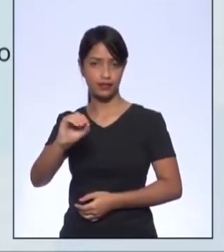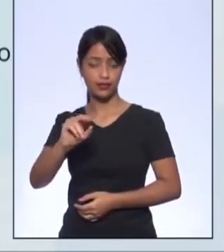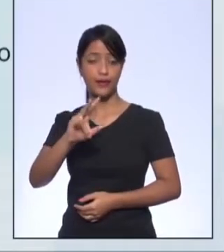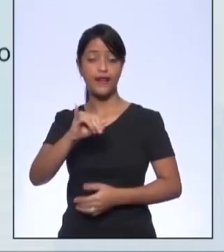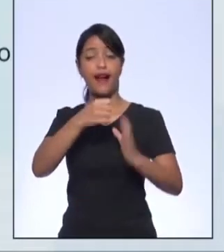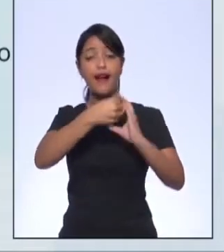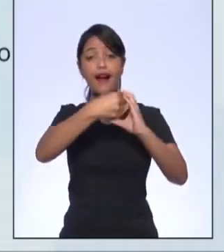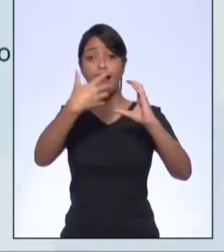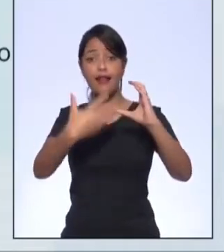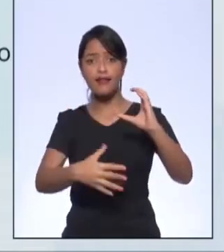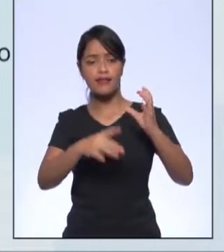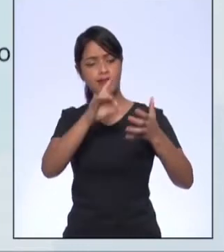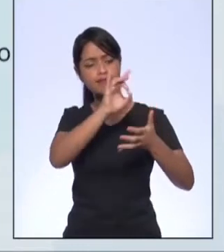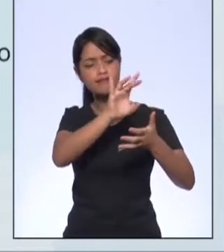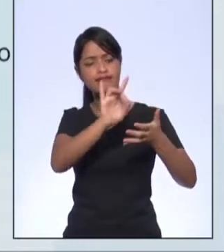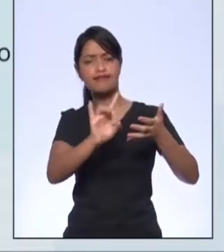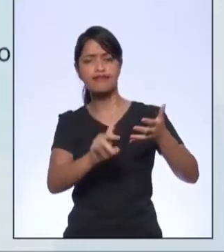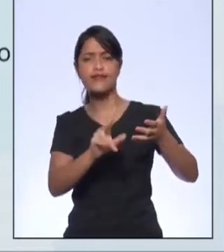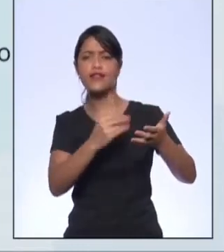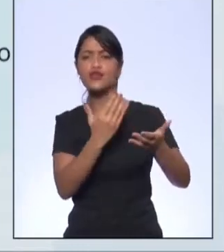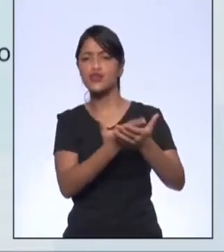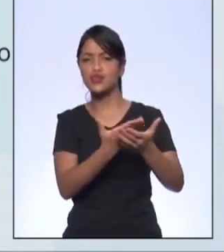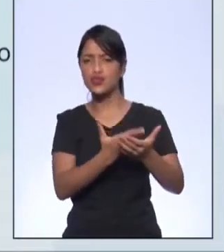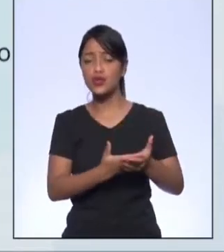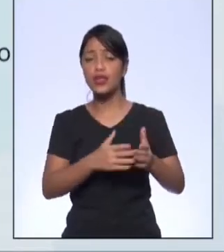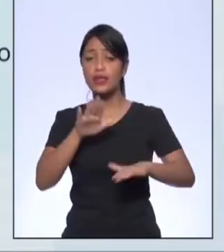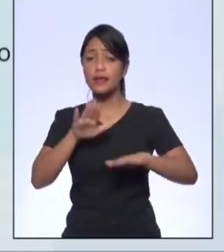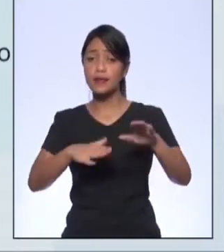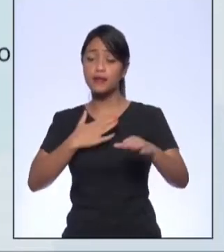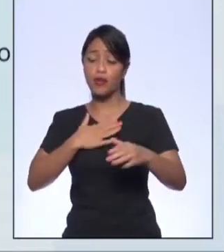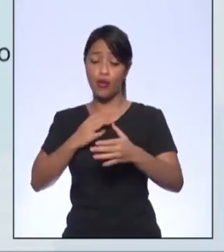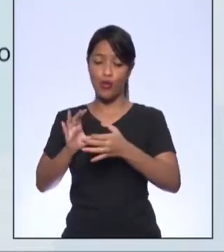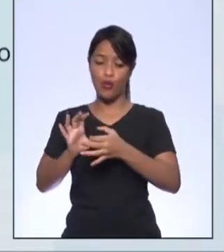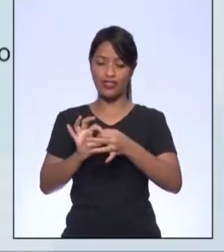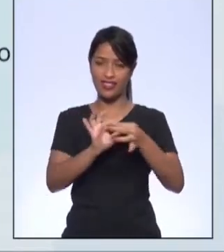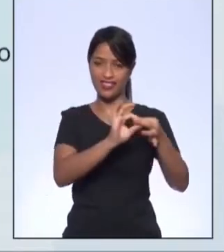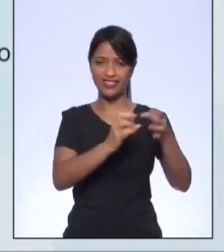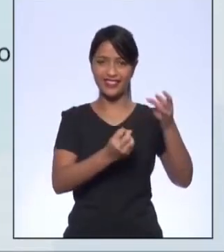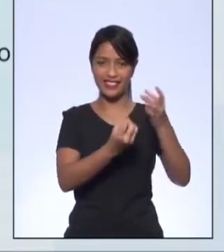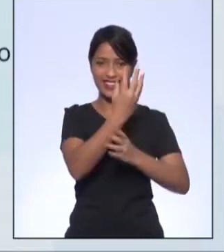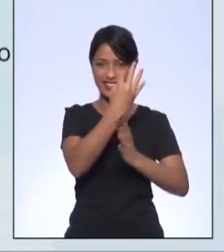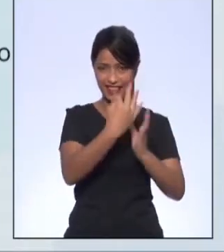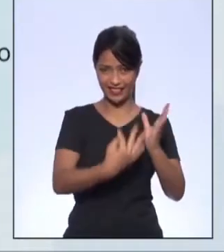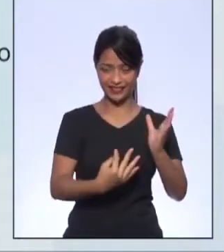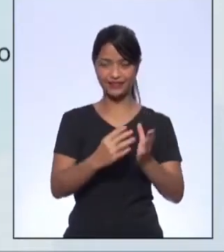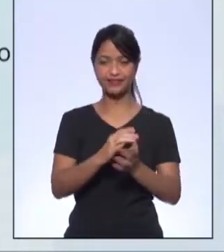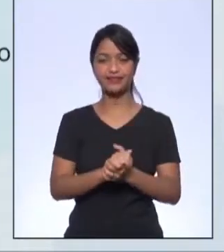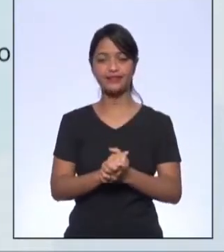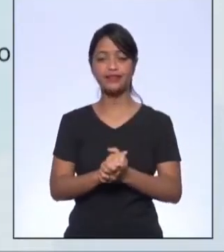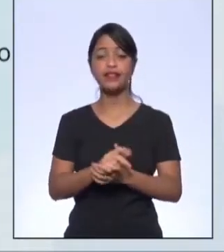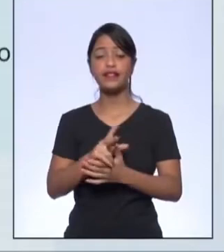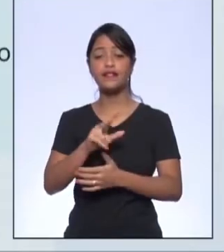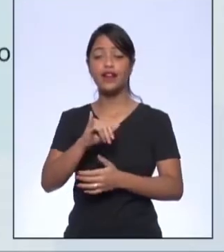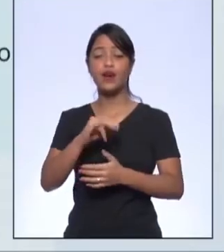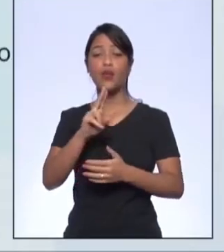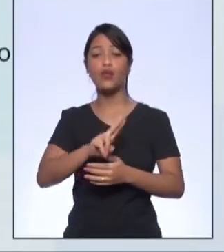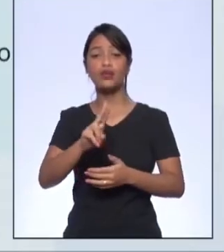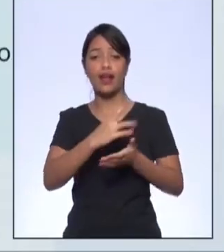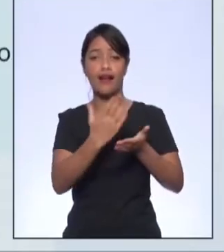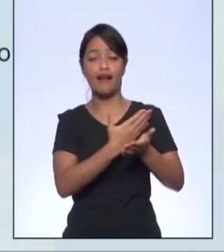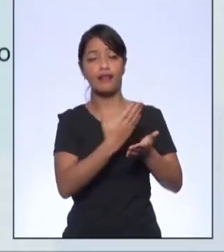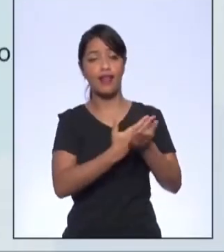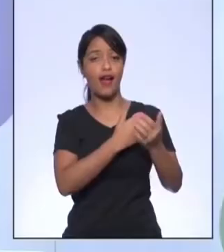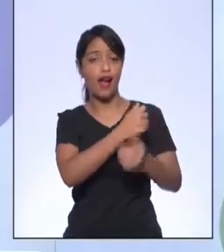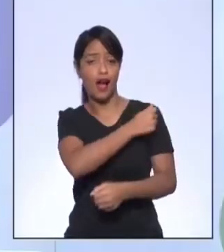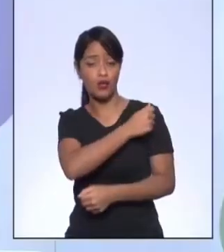gênero textual, considerando as condições de produção. Utilizaremos a situação de aprendizagem 3 do Caderno do Aluno, volume 2.